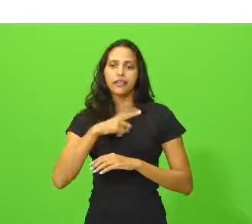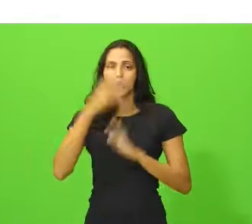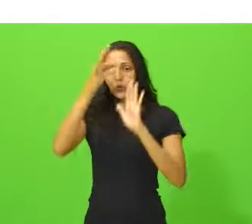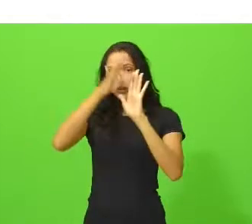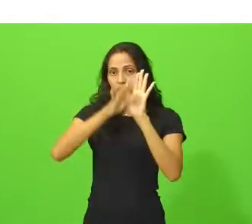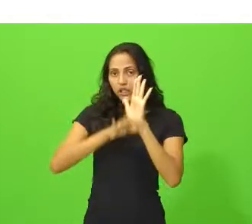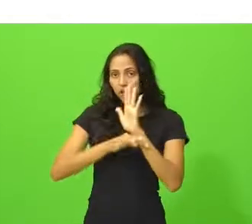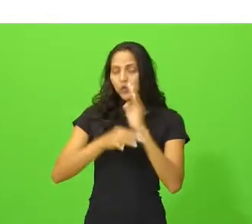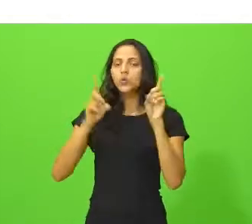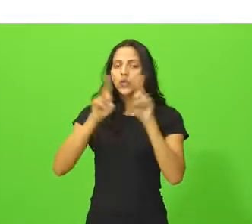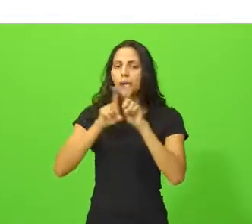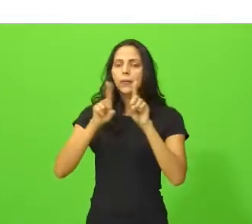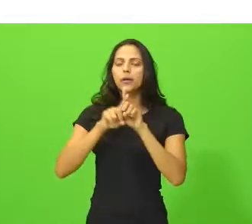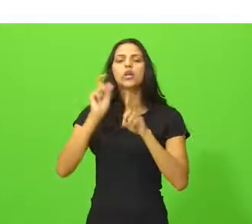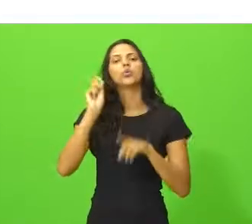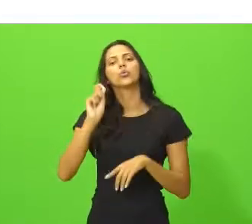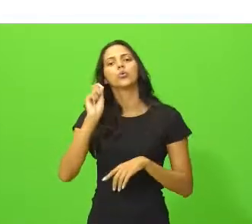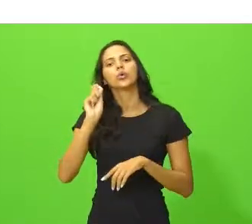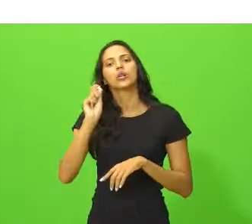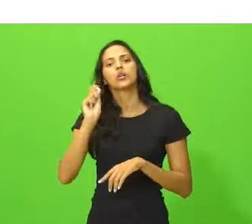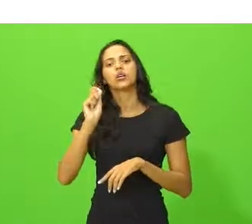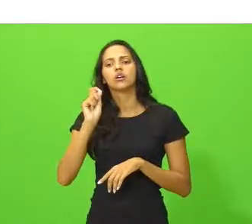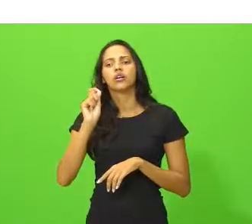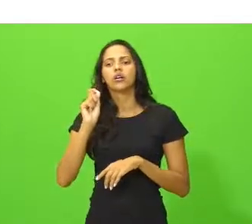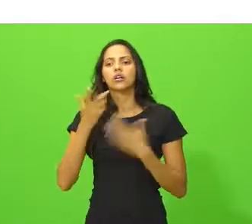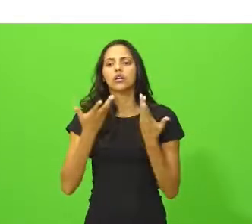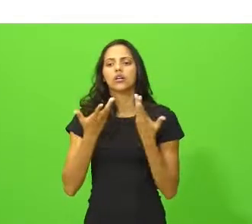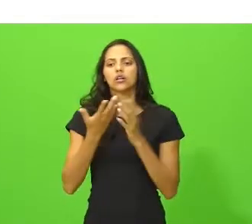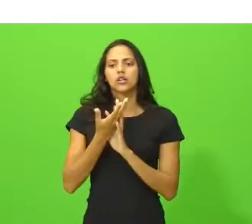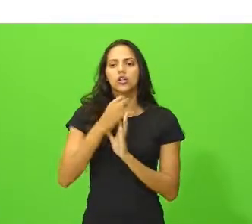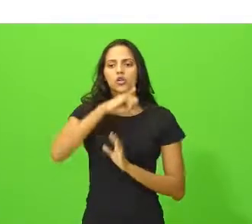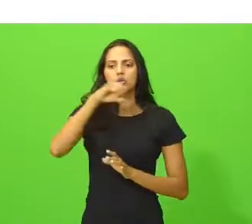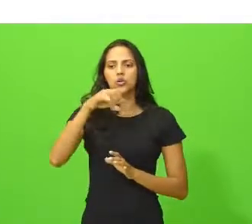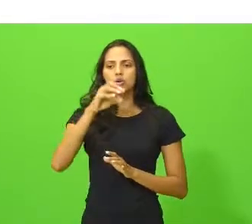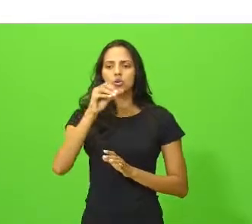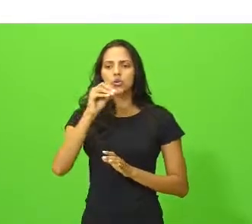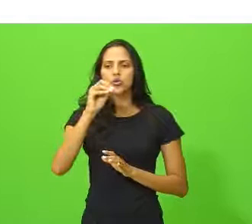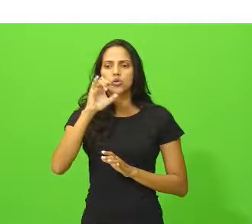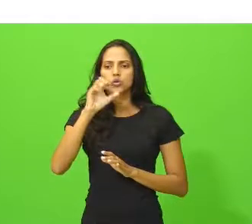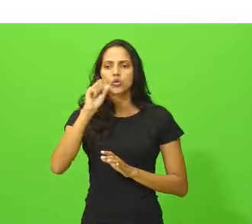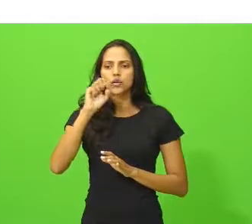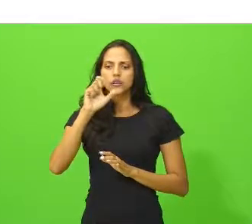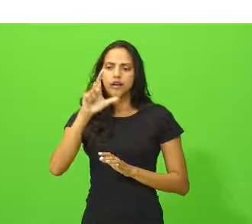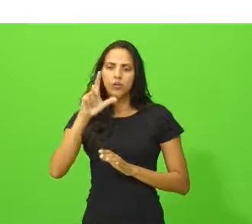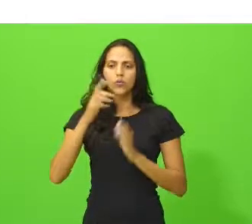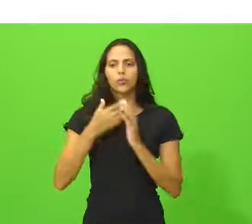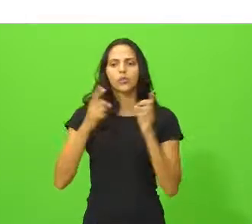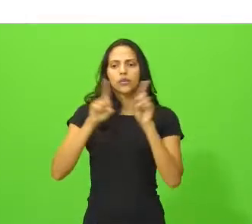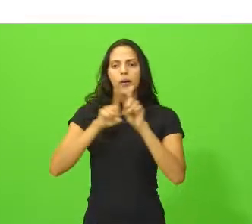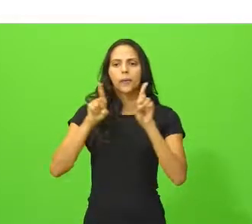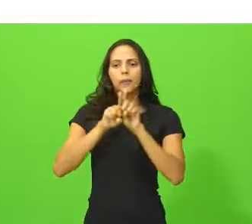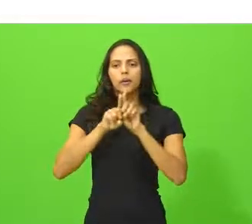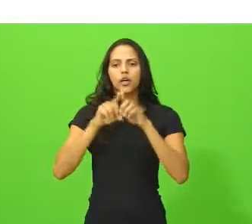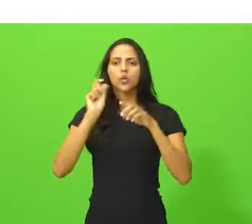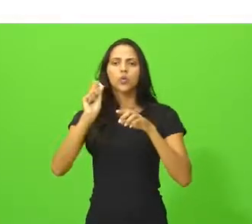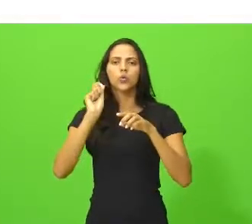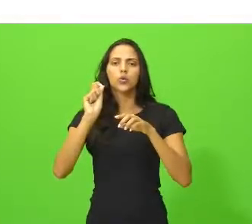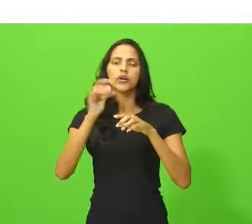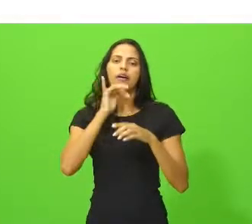de texto do J. Aod, né, que vai falar sobre questão climática. A